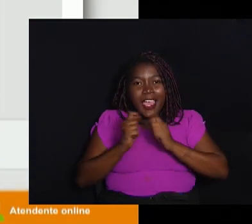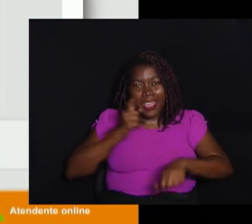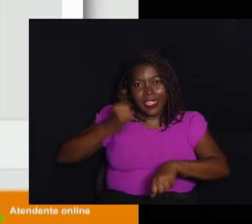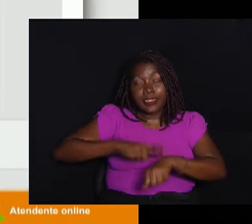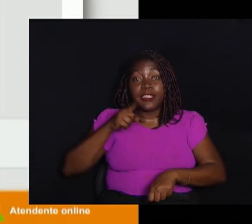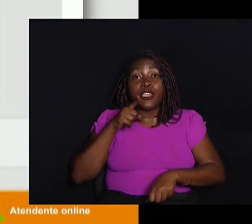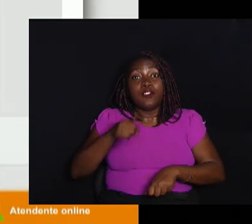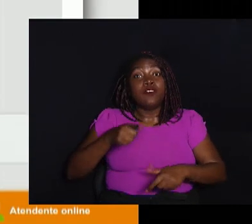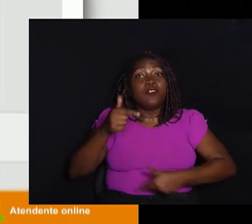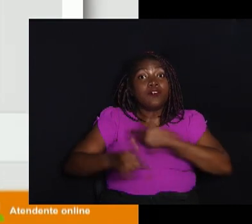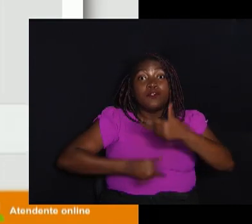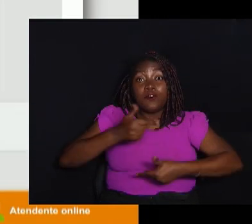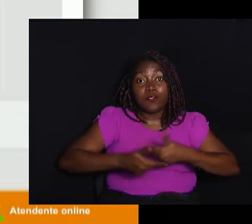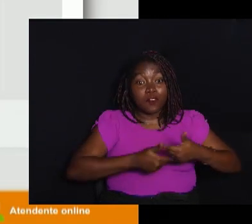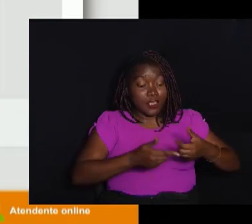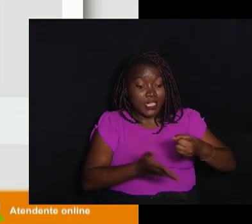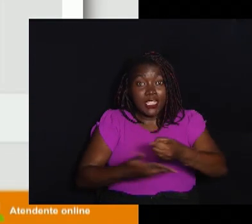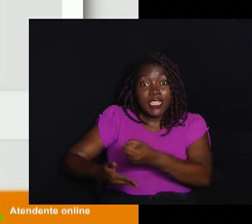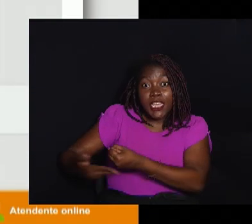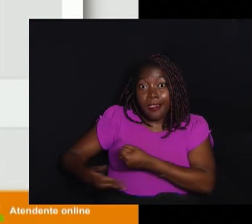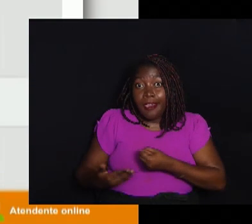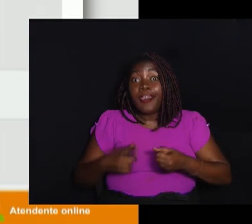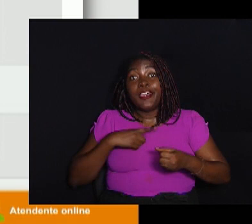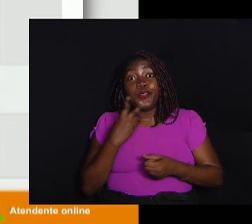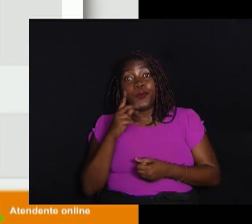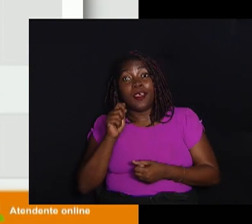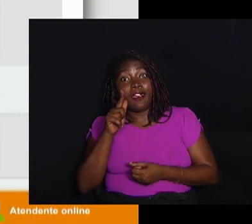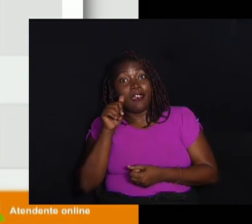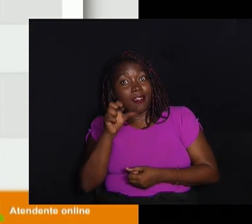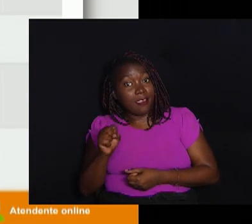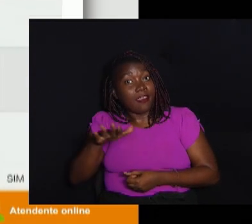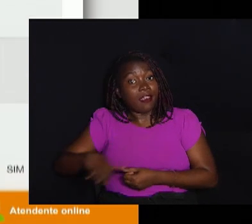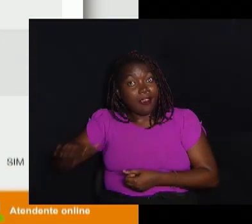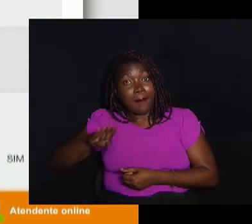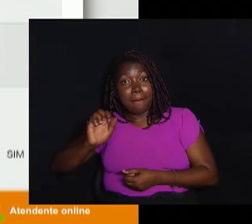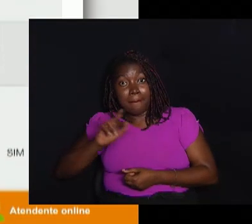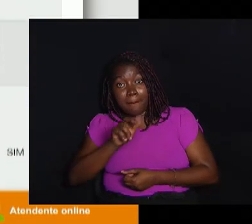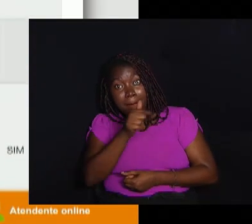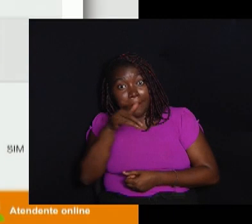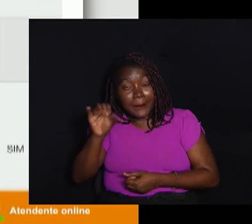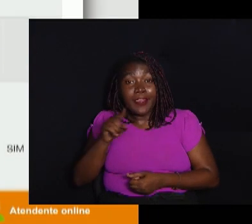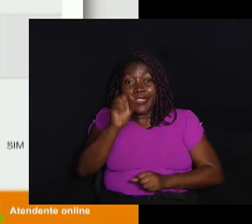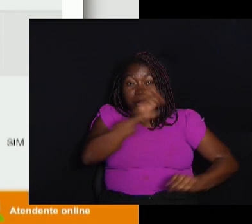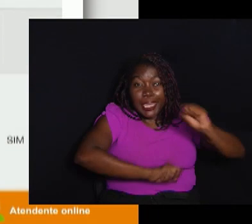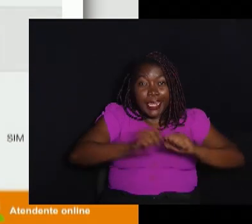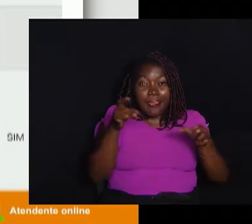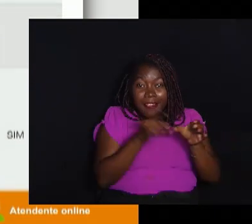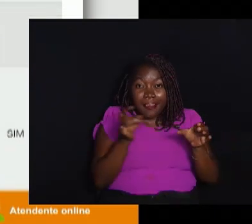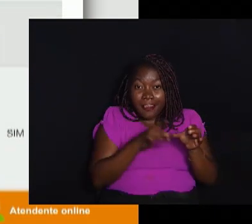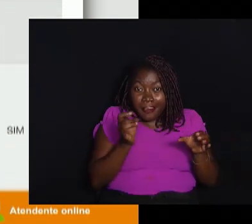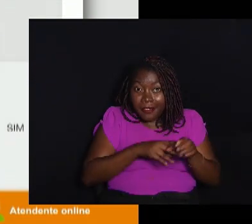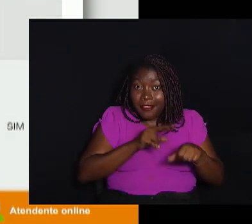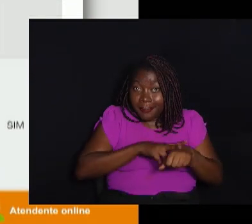jardineiro tem 2 vagas lá para o distrito de Barão Geraldo, limpador de vidros, você que é mecânico de empilhadeira, tem vaga disponível